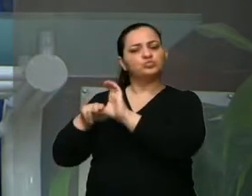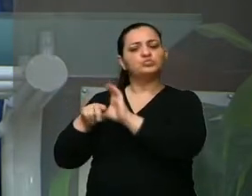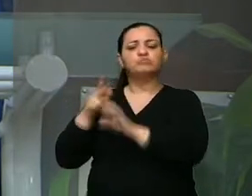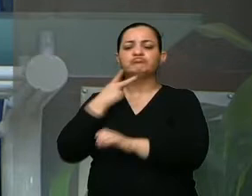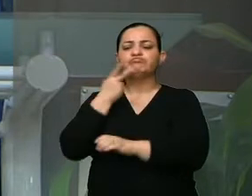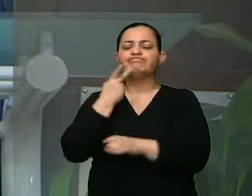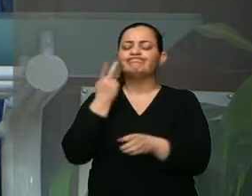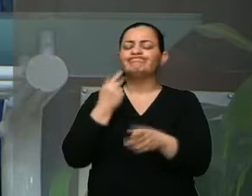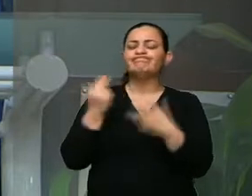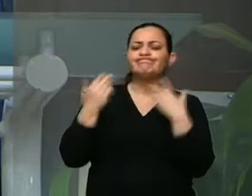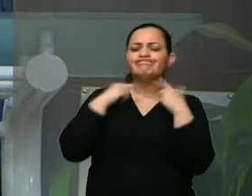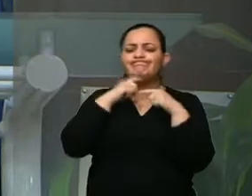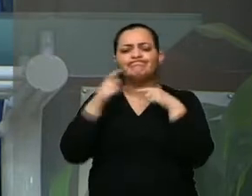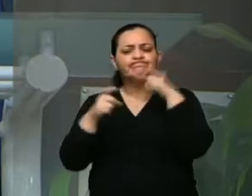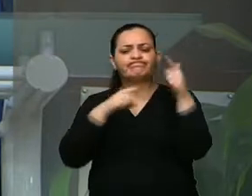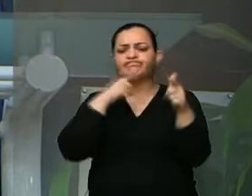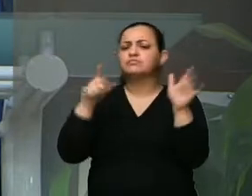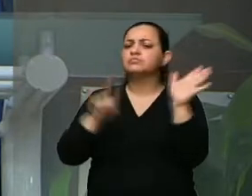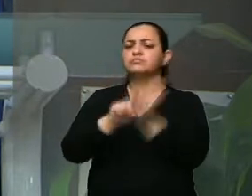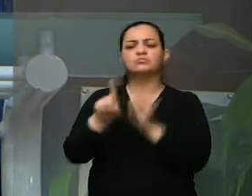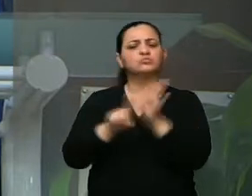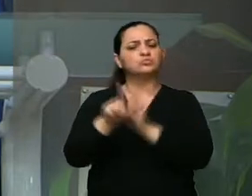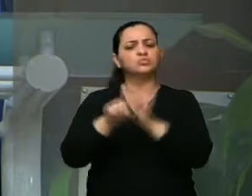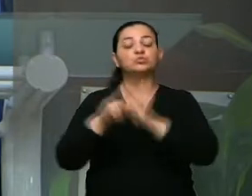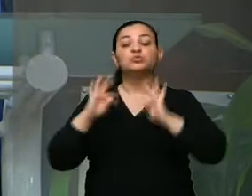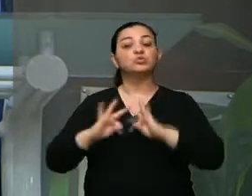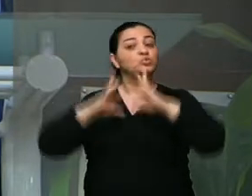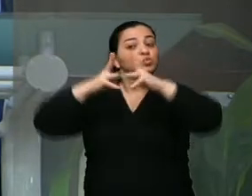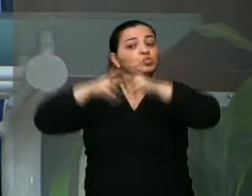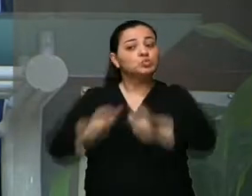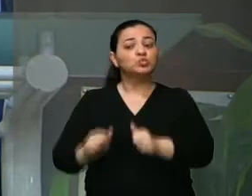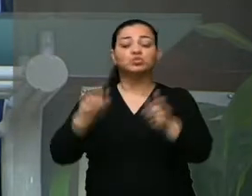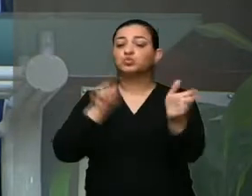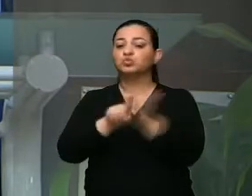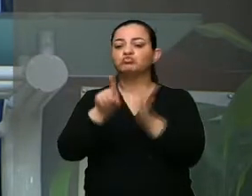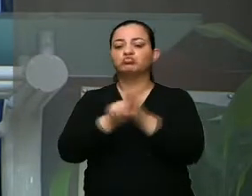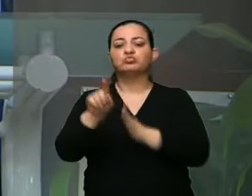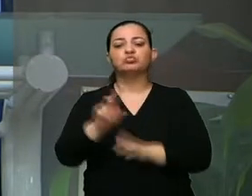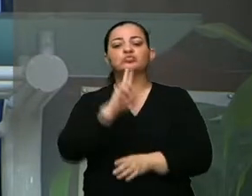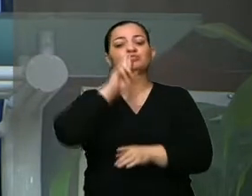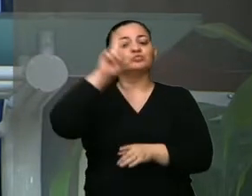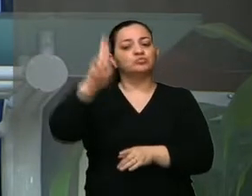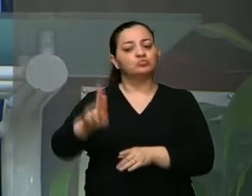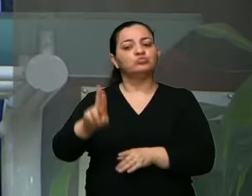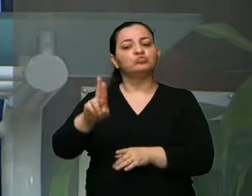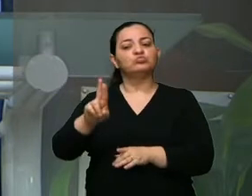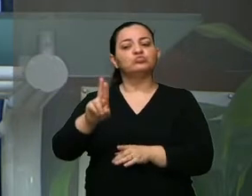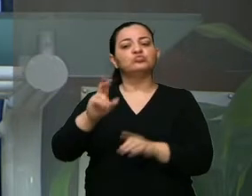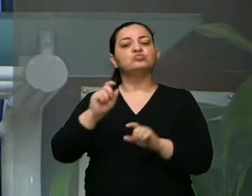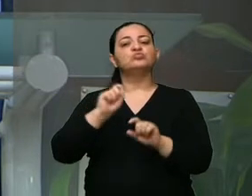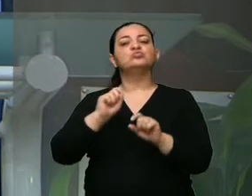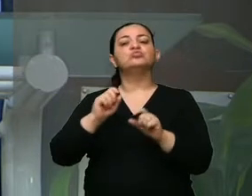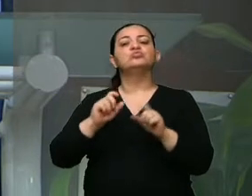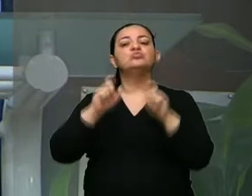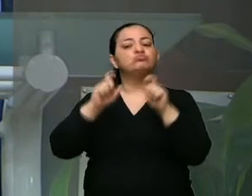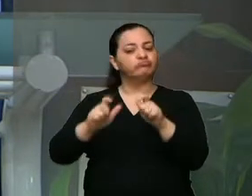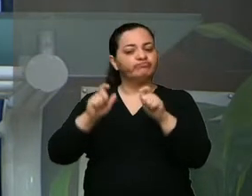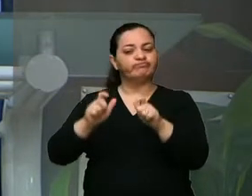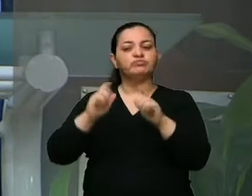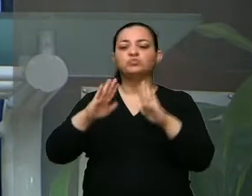mas todas as perguntas foram respondidas nos cultos de escola